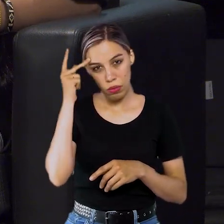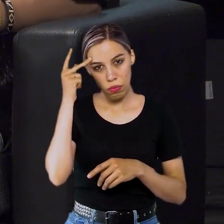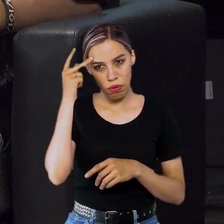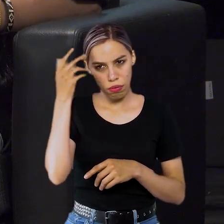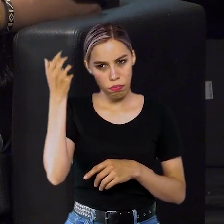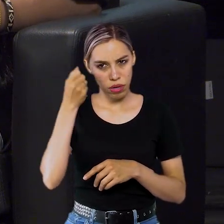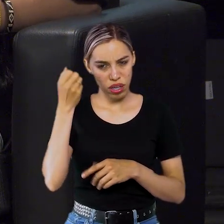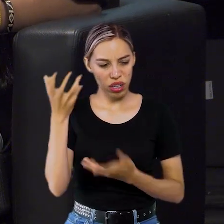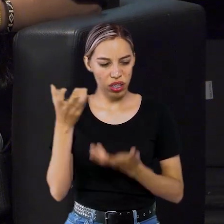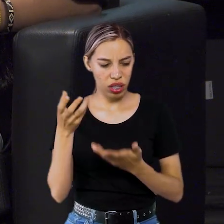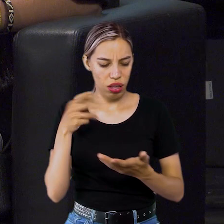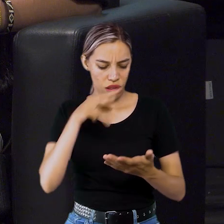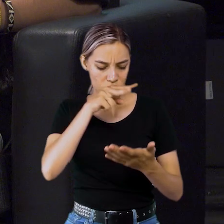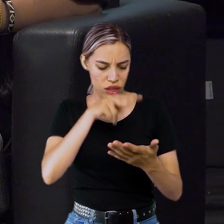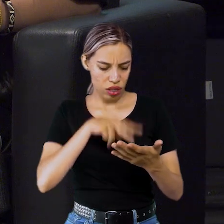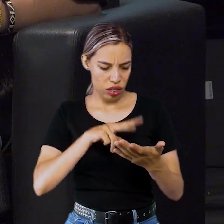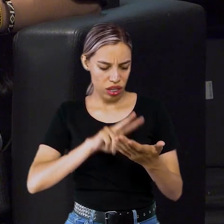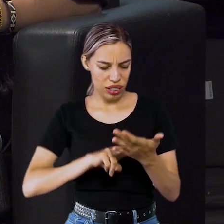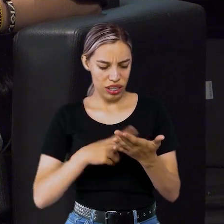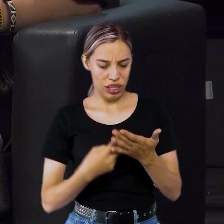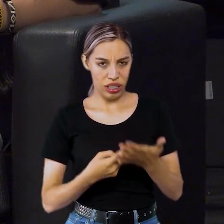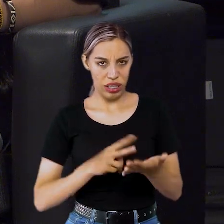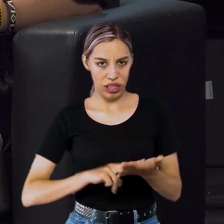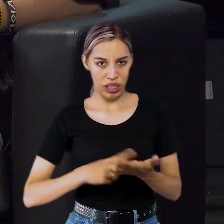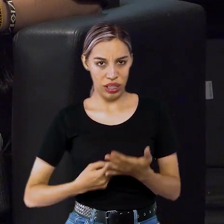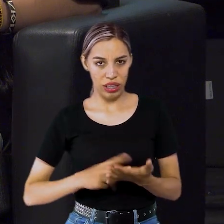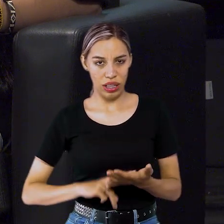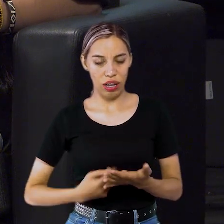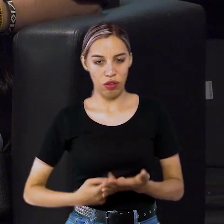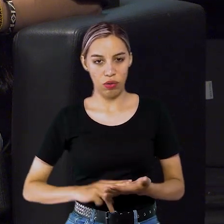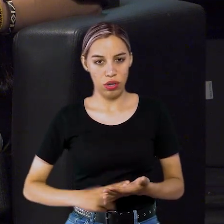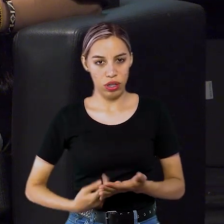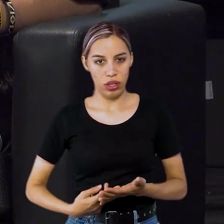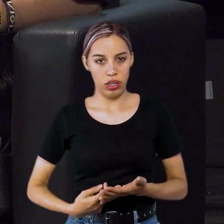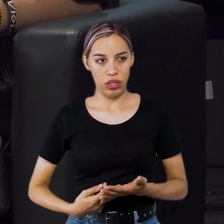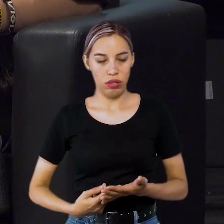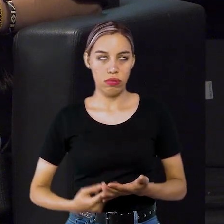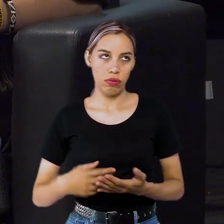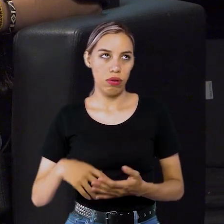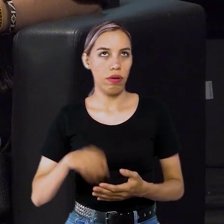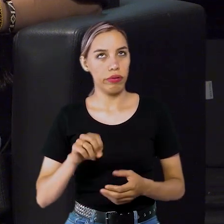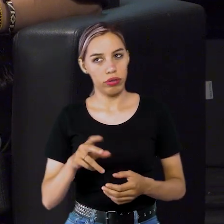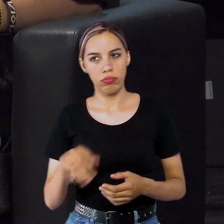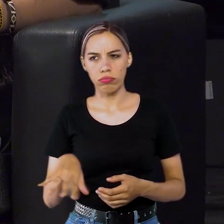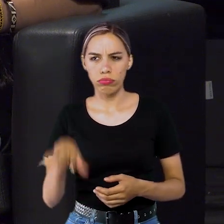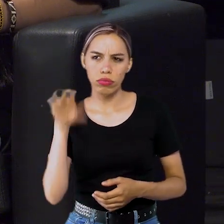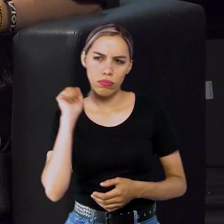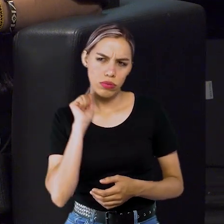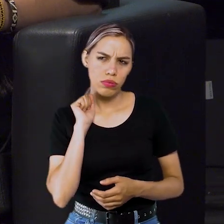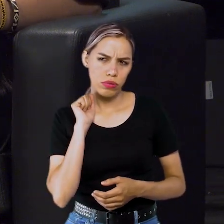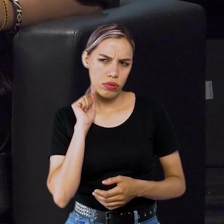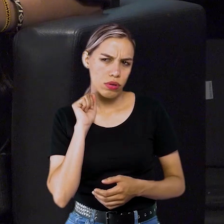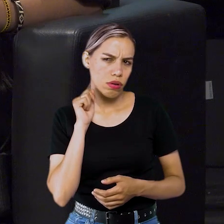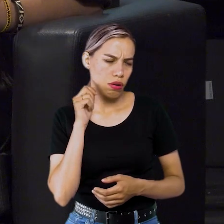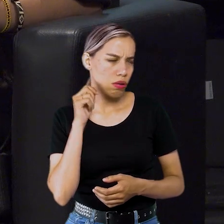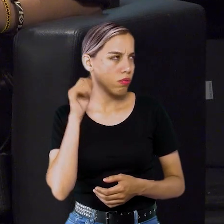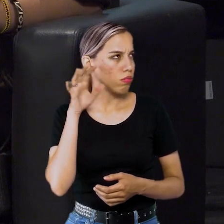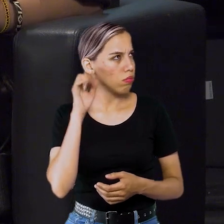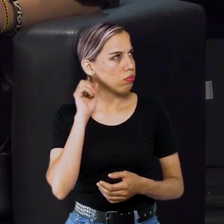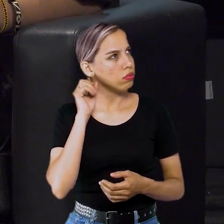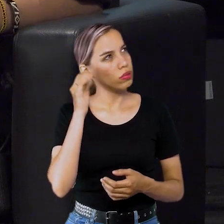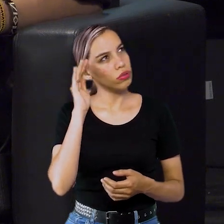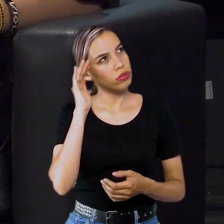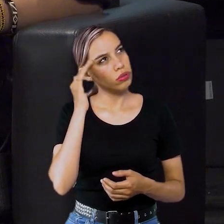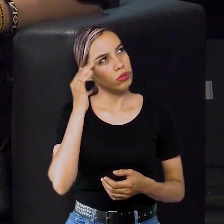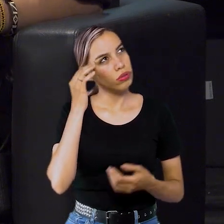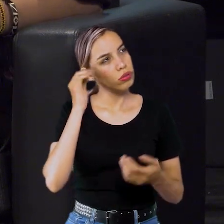traduzir aquilo que é o nosso conhecimento, né? Ele escuta a história, ele traduz, mas ele traduz a partir